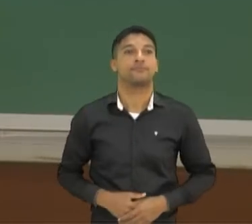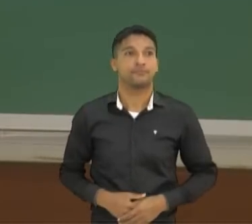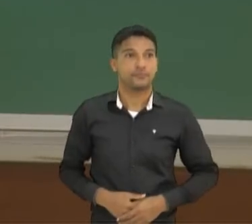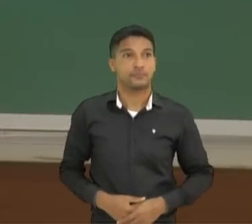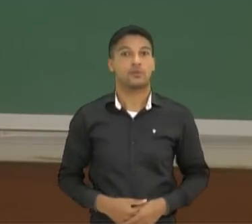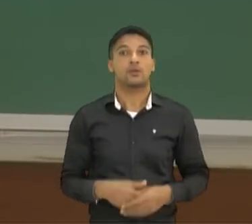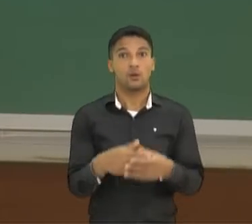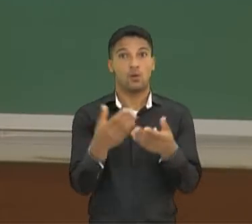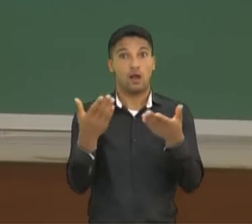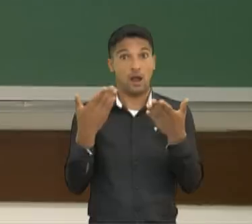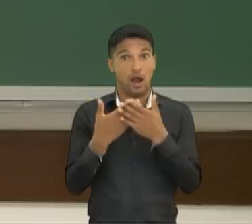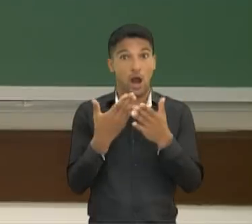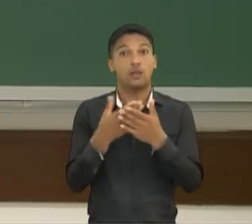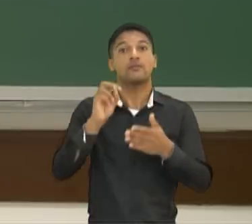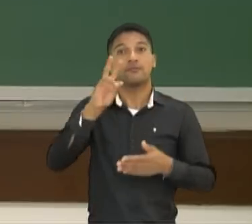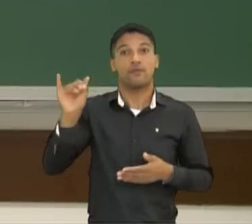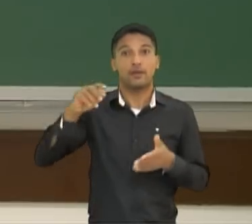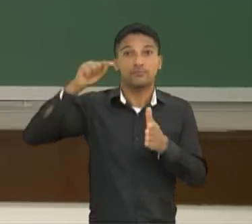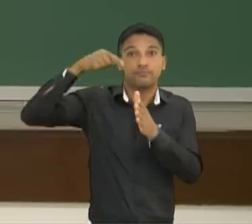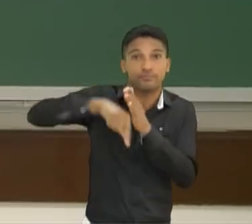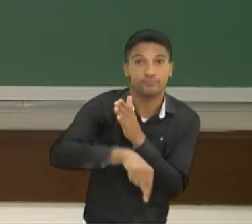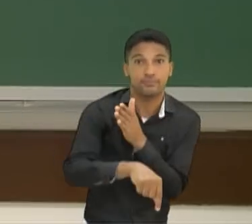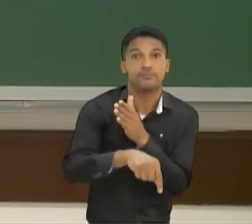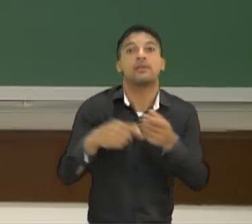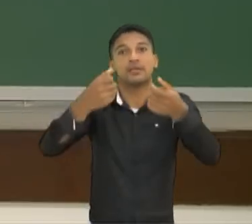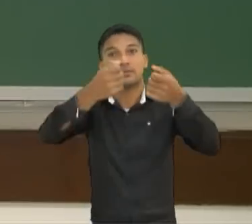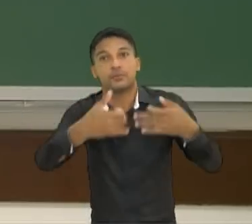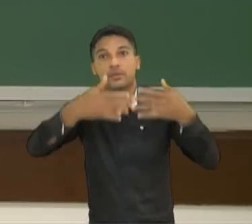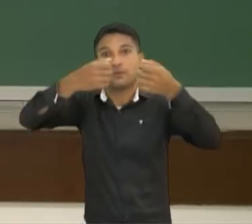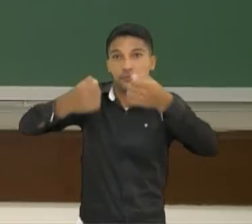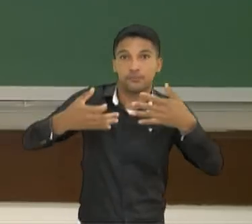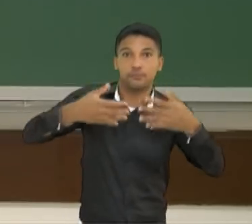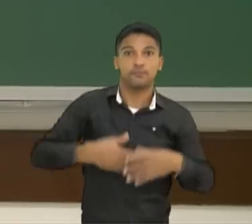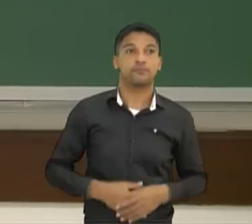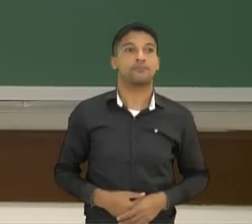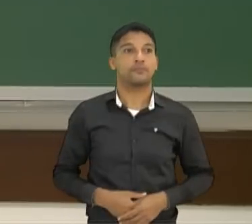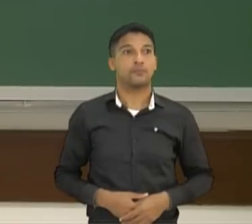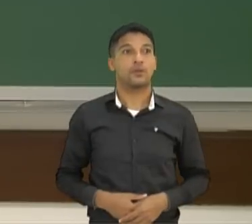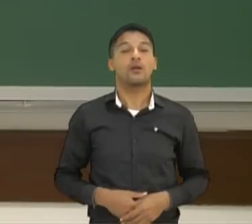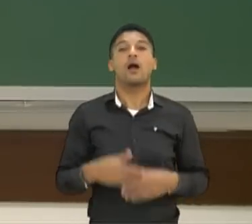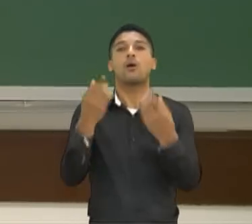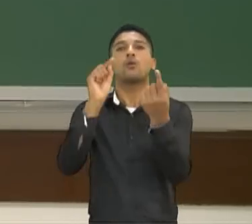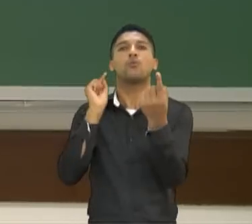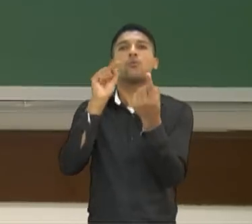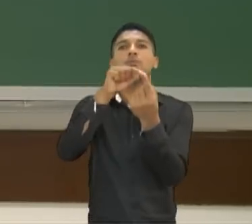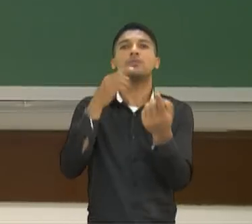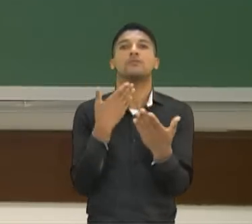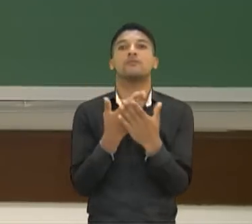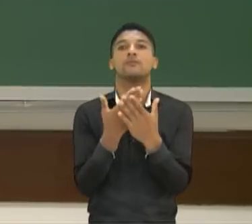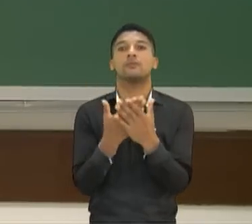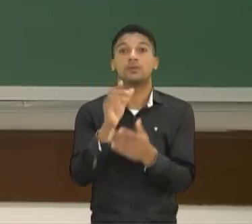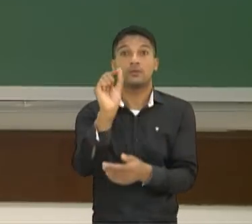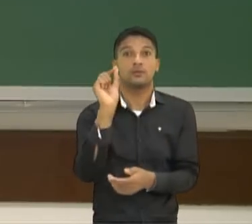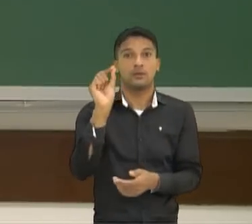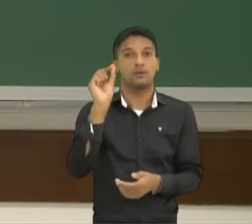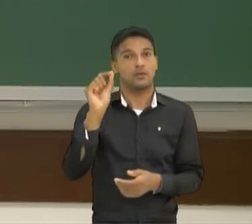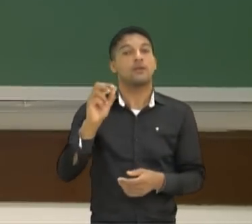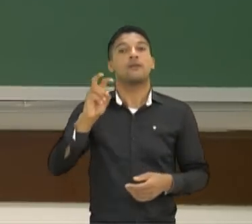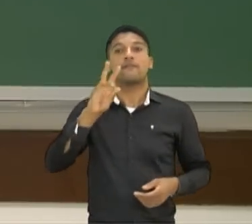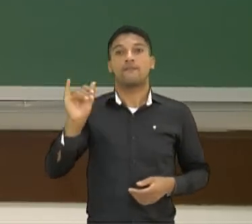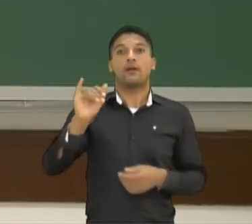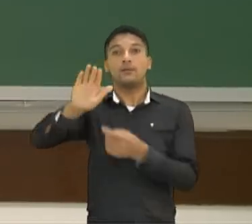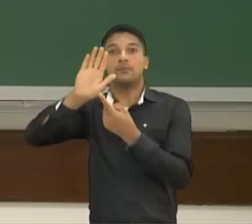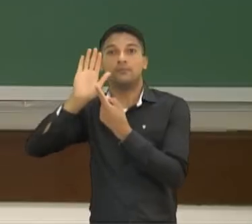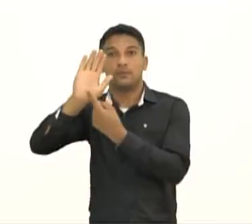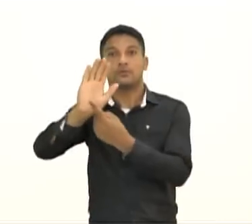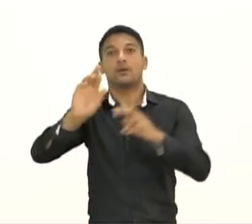então? Então, só para a gente deixar claro aqui, vamos definir aqui os objetivos dessa aula. Nessa aula a gente vai diferenciar